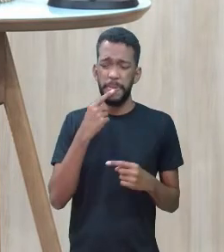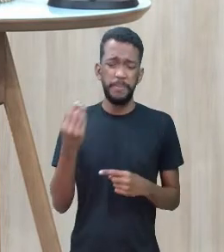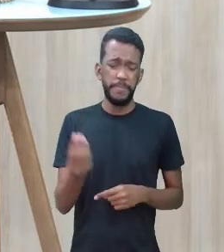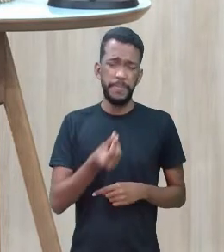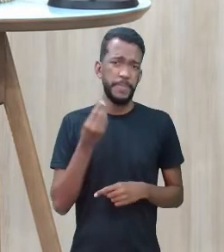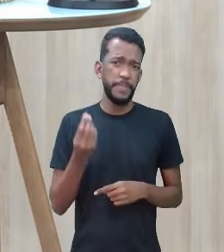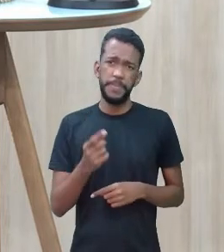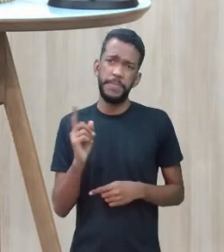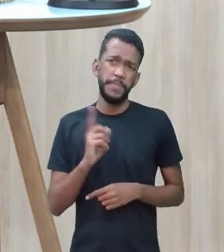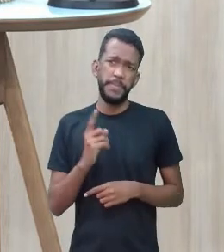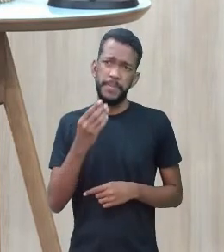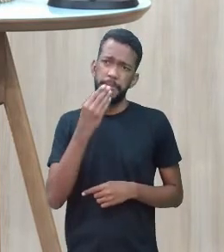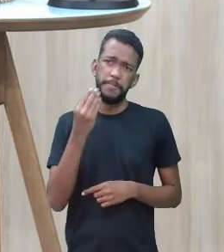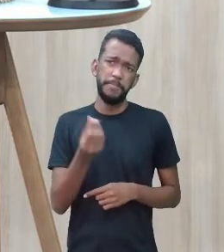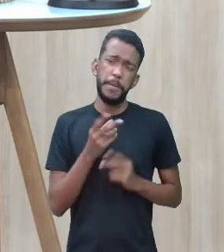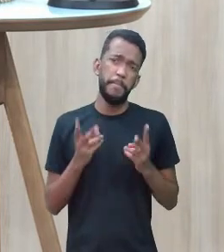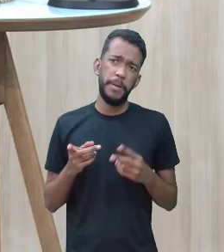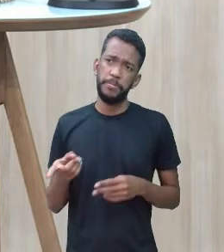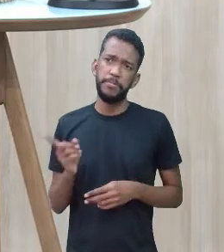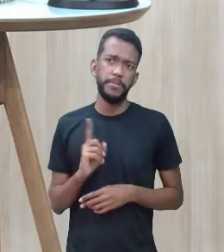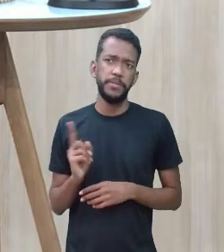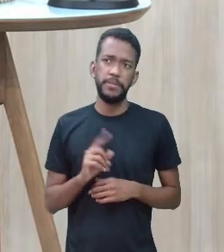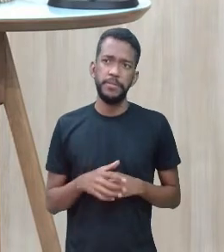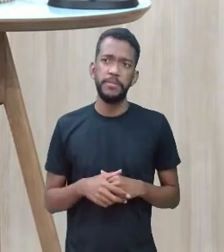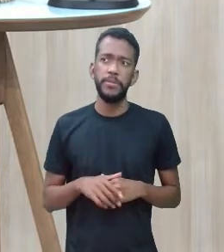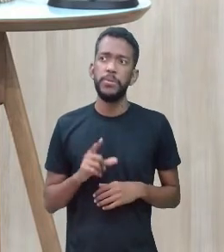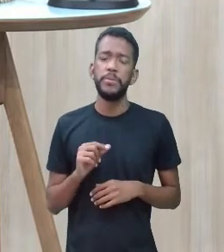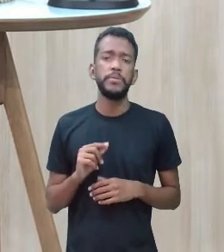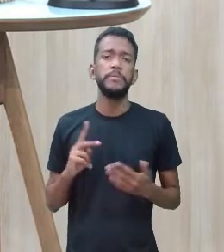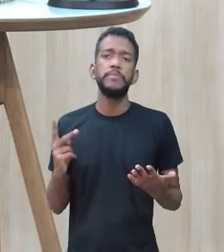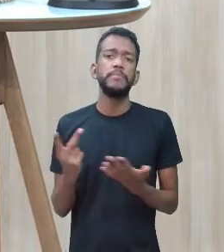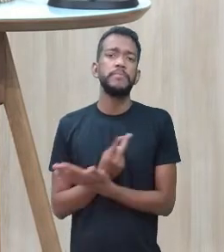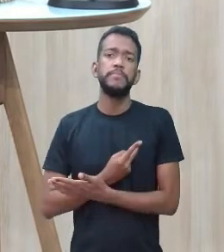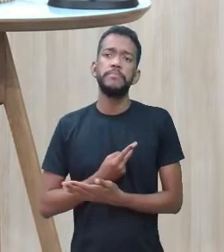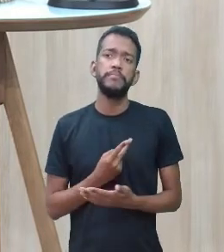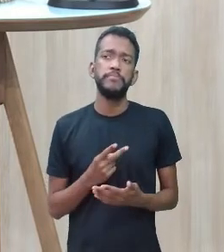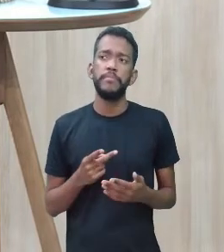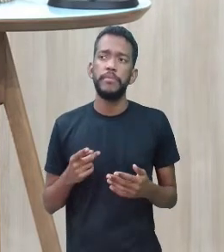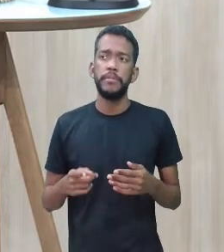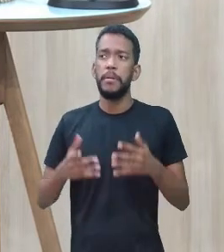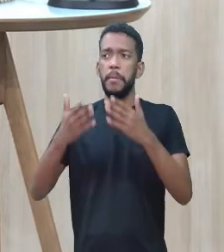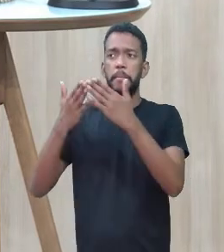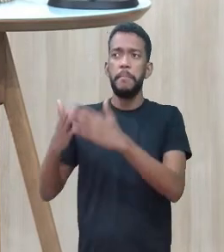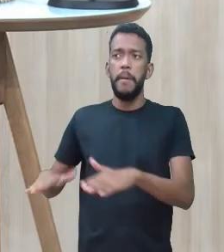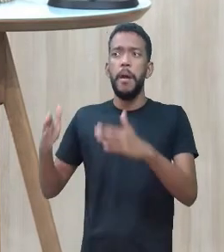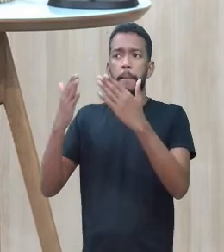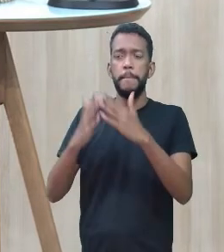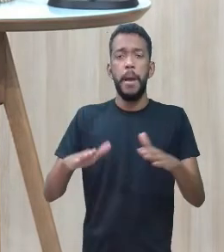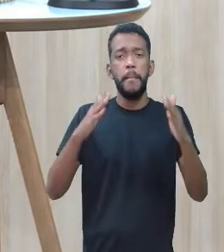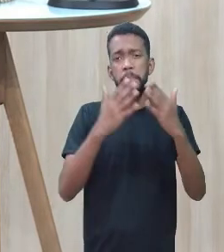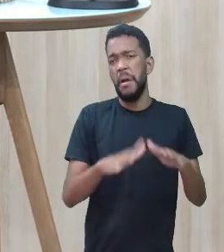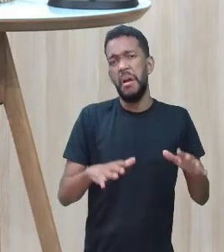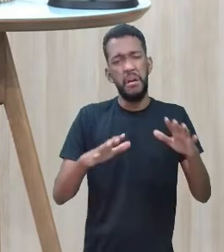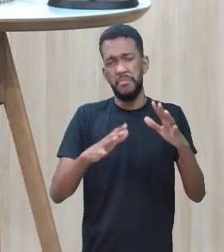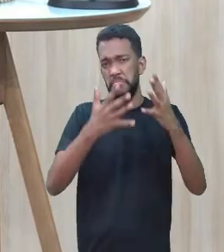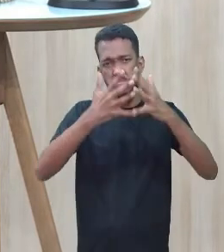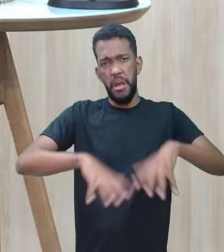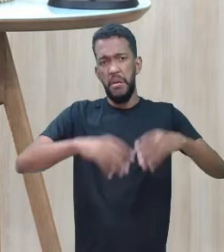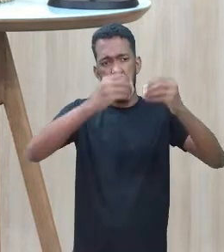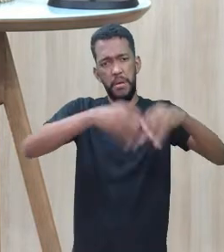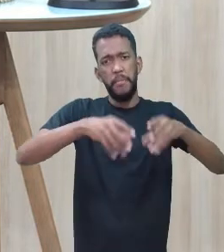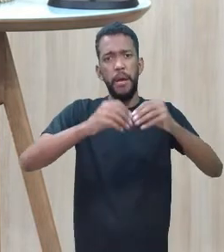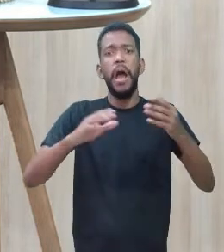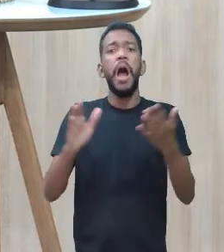saboroso. O sabor não era o mesmo. Então, o que aconteceu? Destrói os criadouros. E algumas pessoas que não tiveram